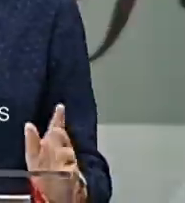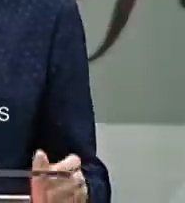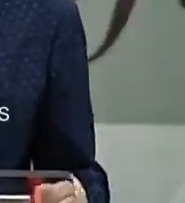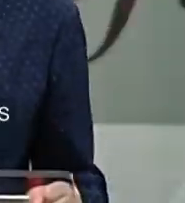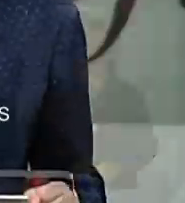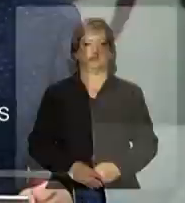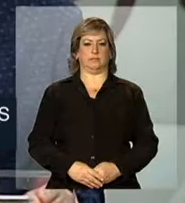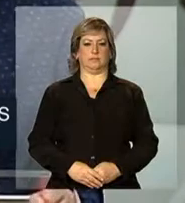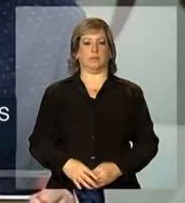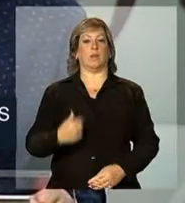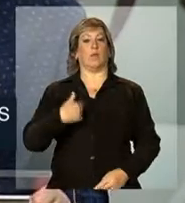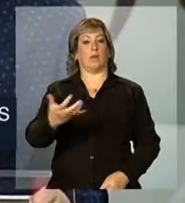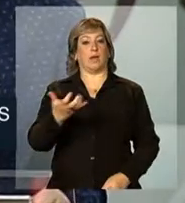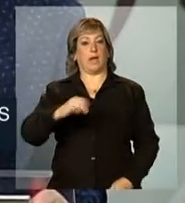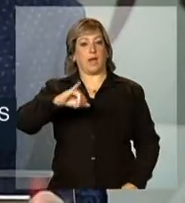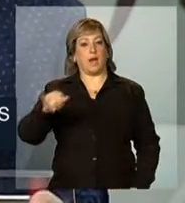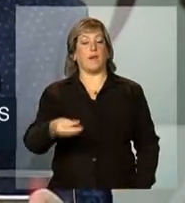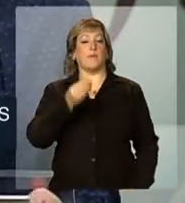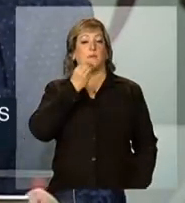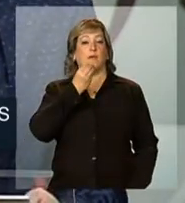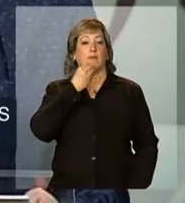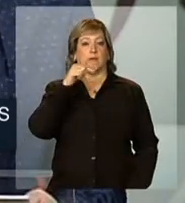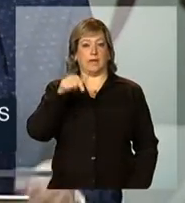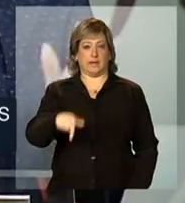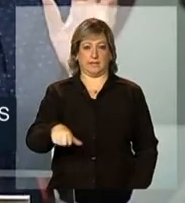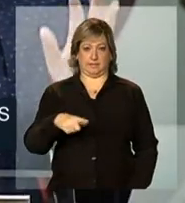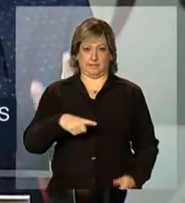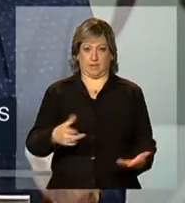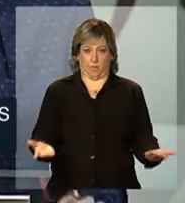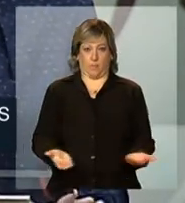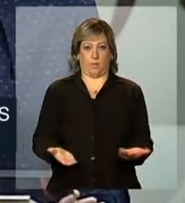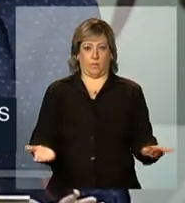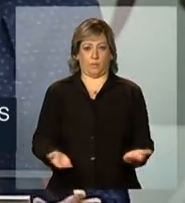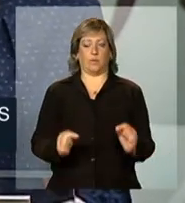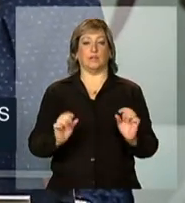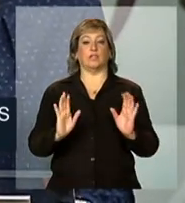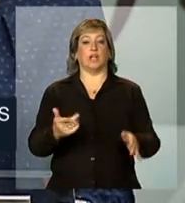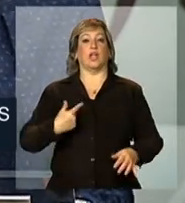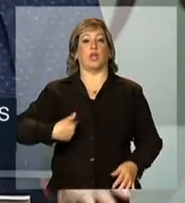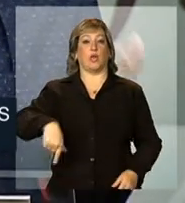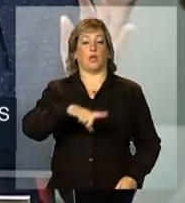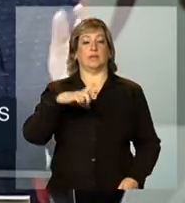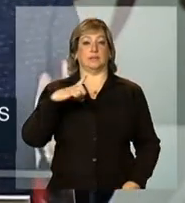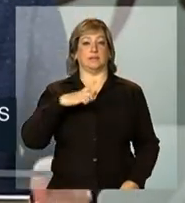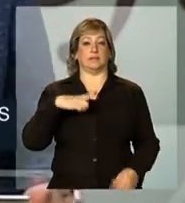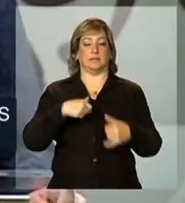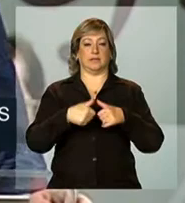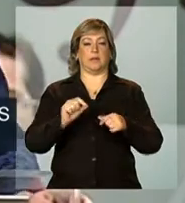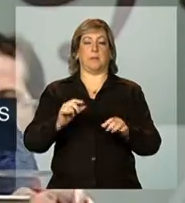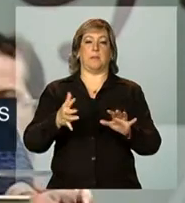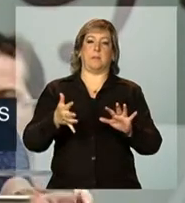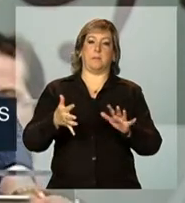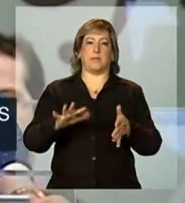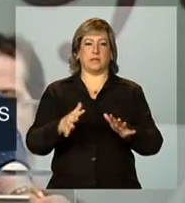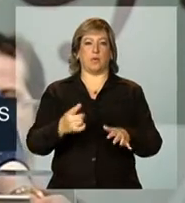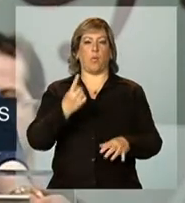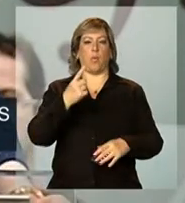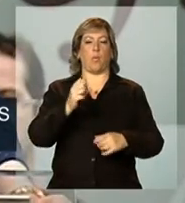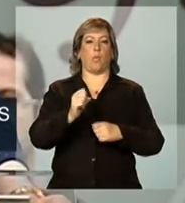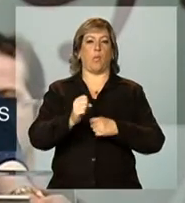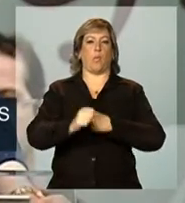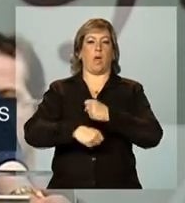Eu quero aproveitar essa oportunidade, já que nós estamos há mais ou menos um ano